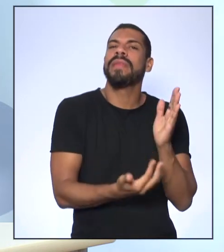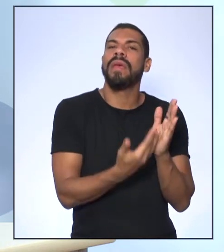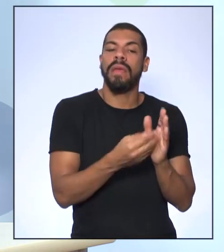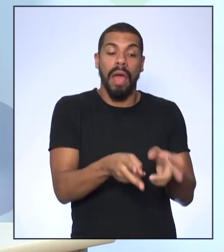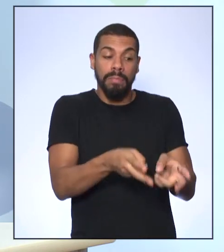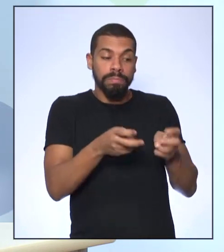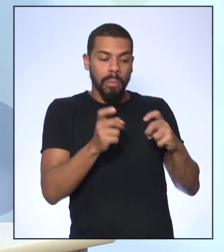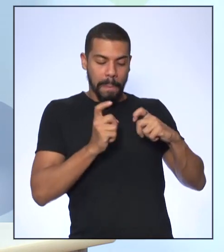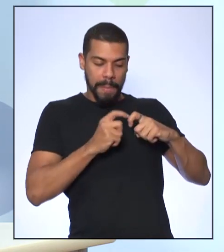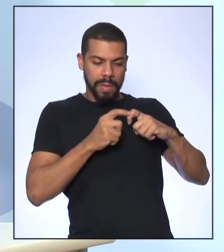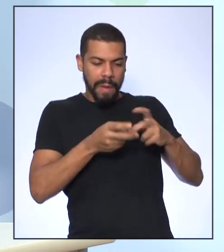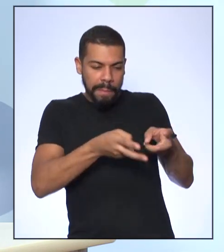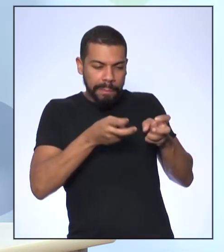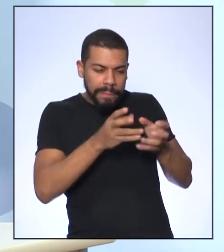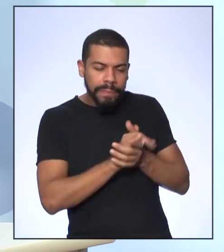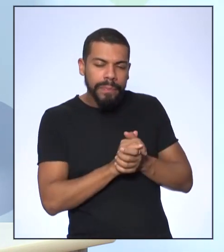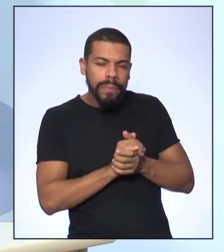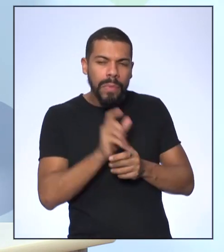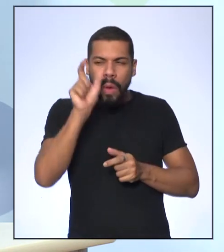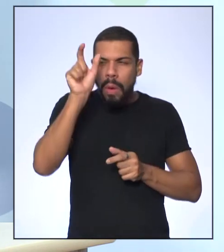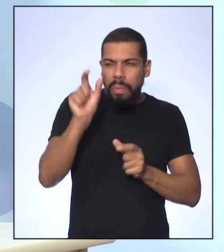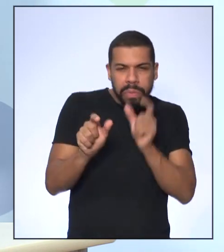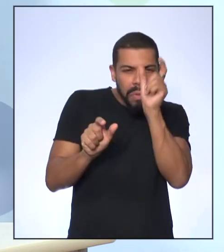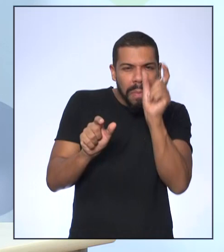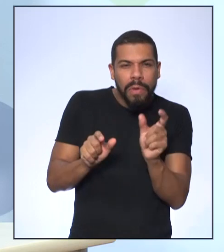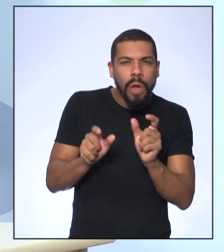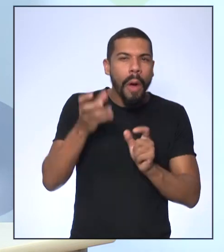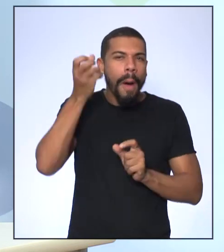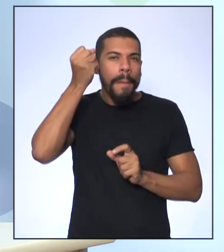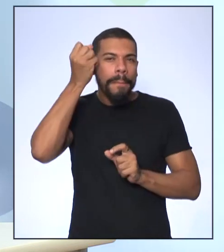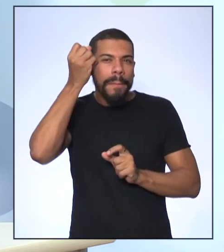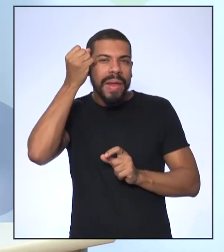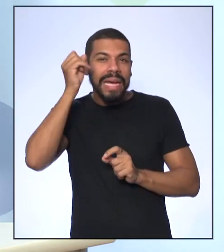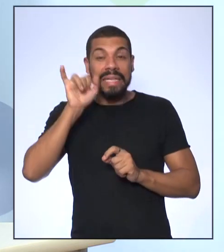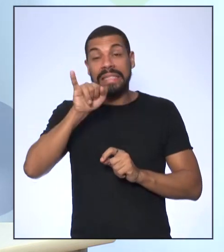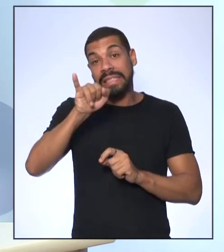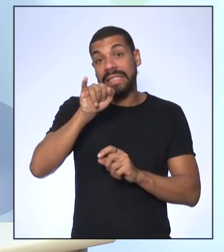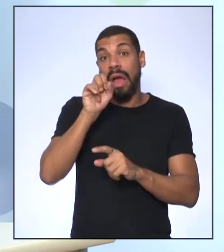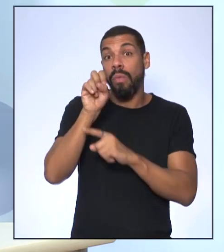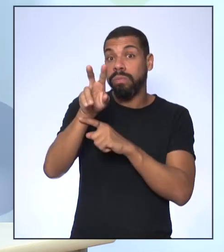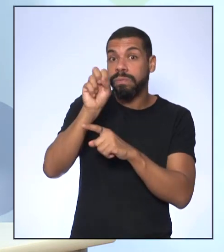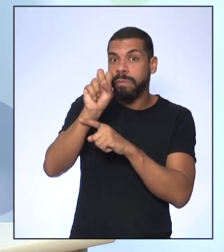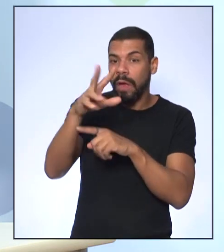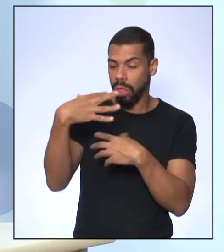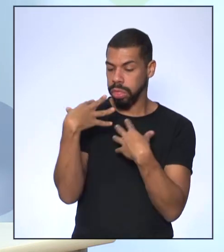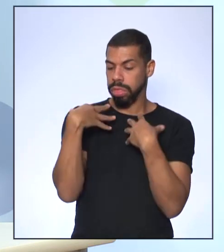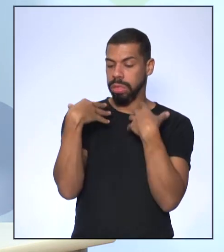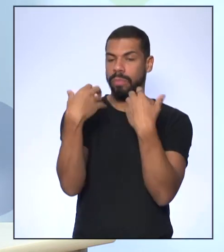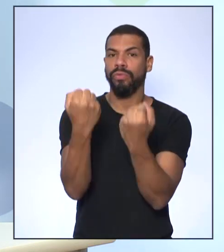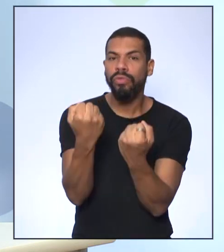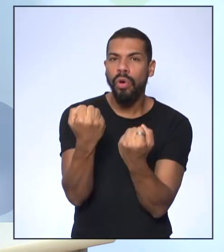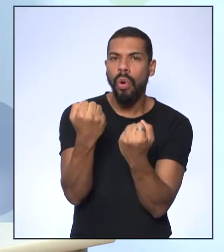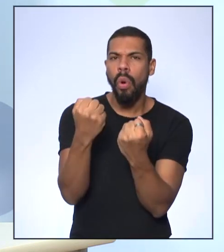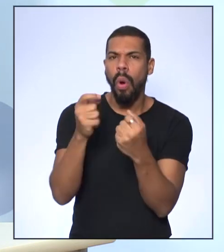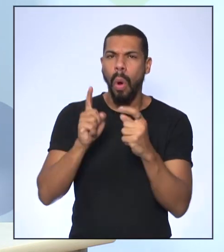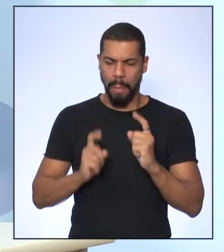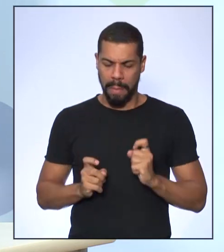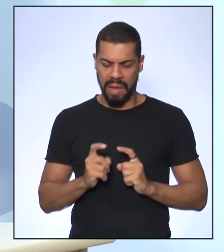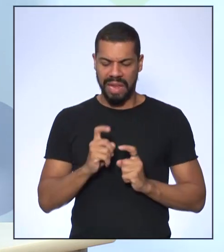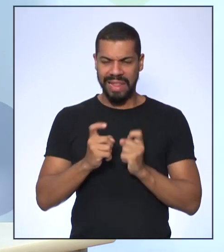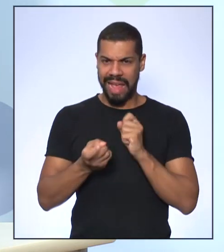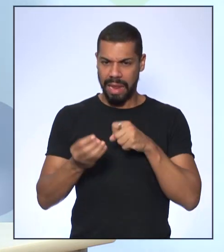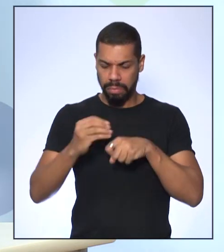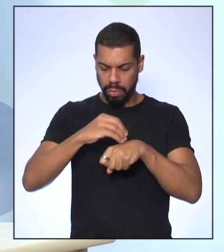olhar? Os glóbulos brancos. Por quê? Se você tem alguma infecção, se algum vírus ou alguma bactéria infectou o